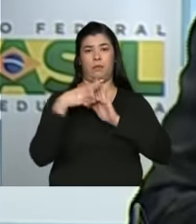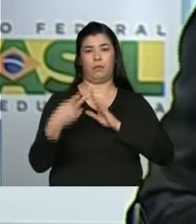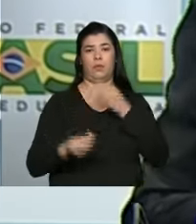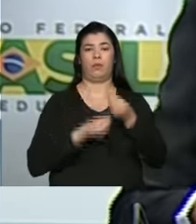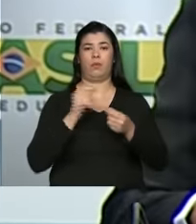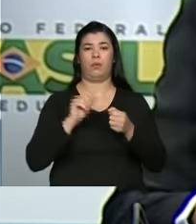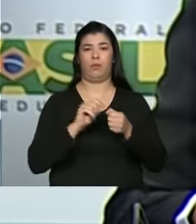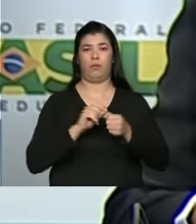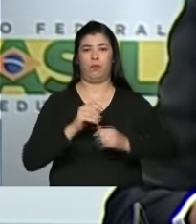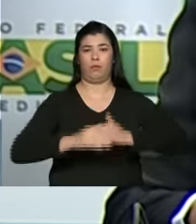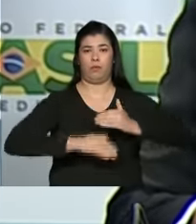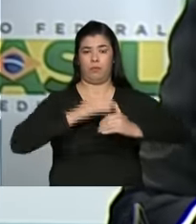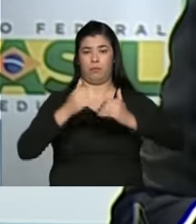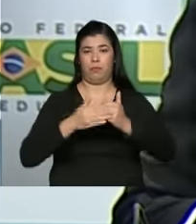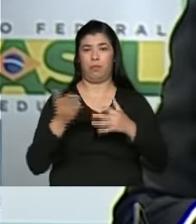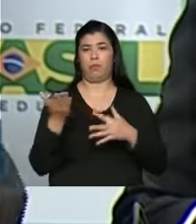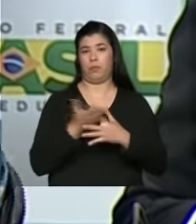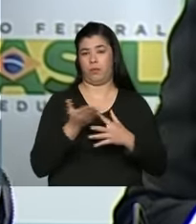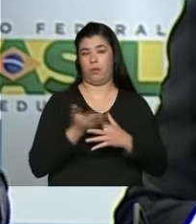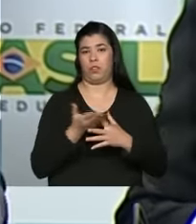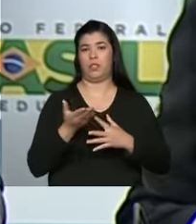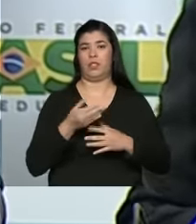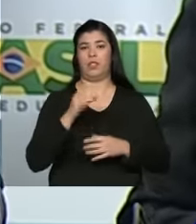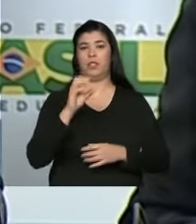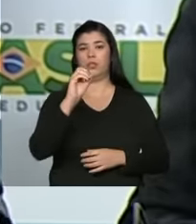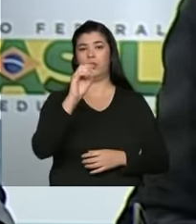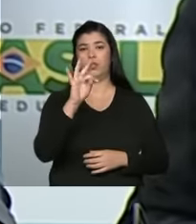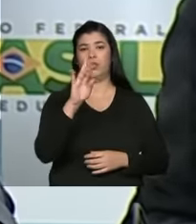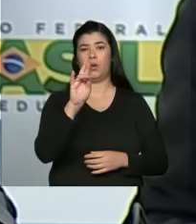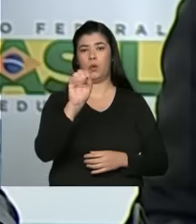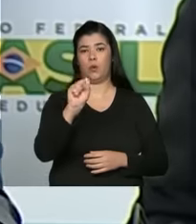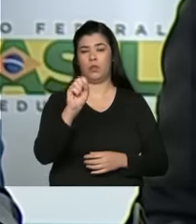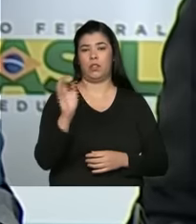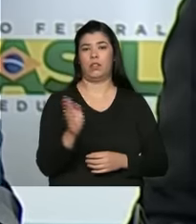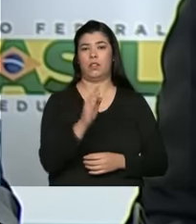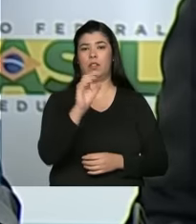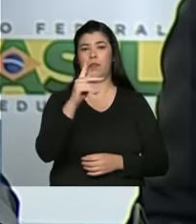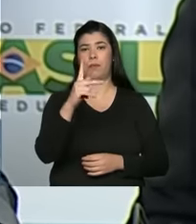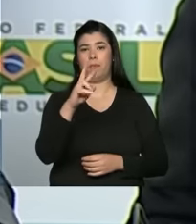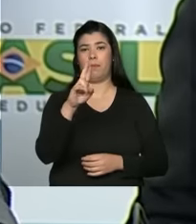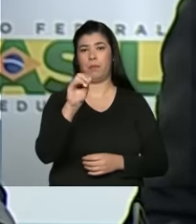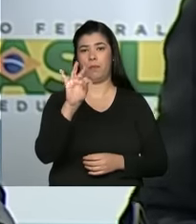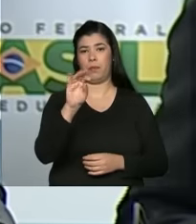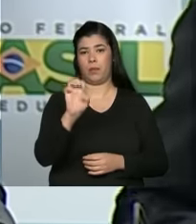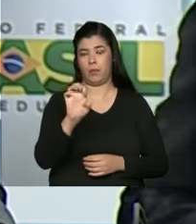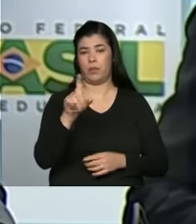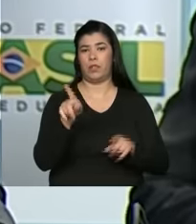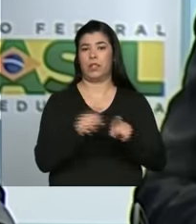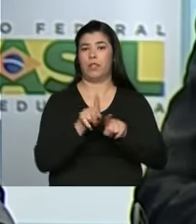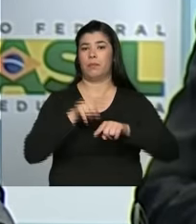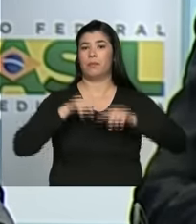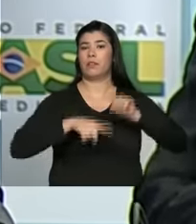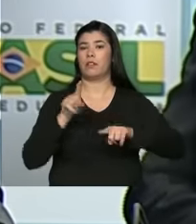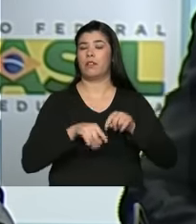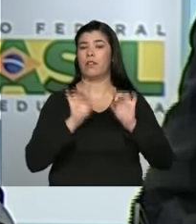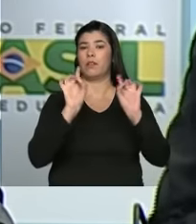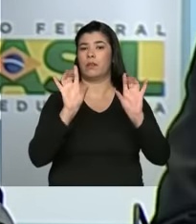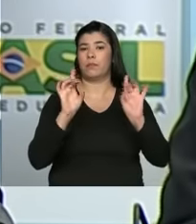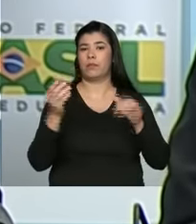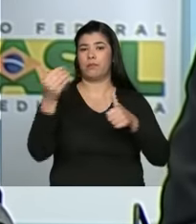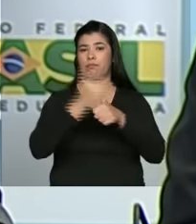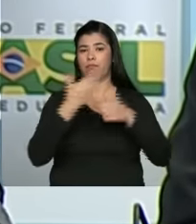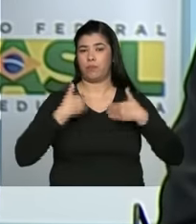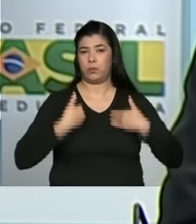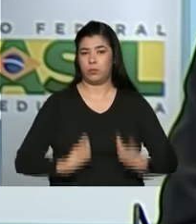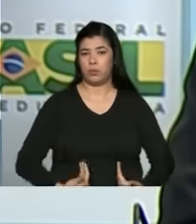processos envolvendo as hortes próteses e materiais especiais e com a expectativa de que nós pudéssemos